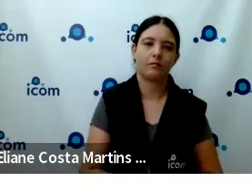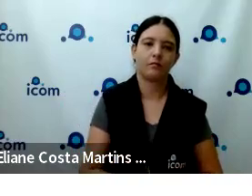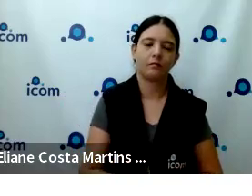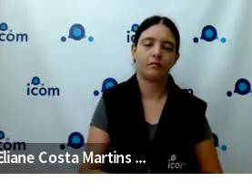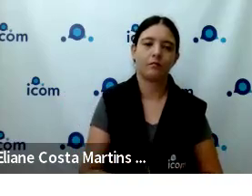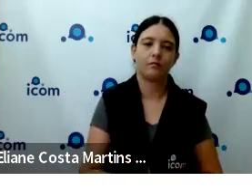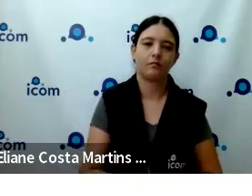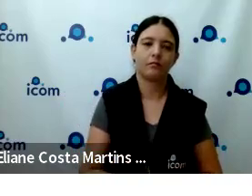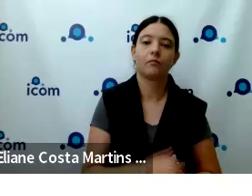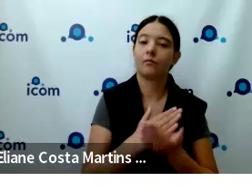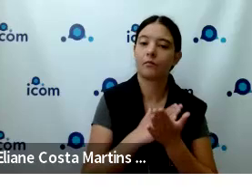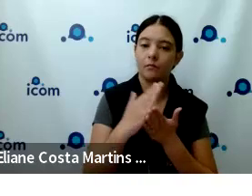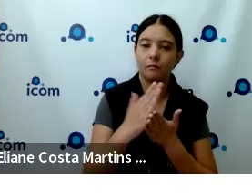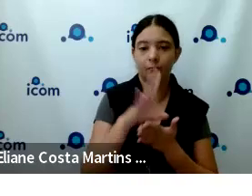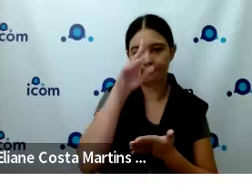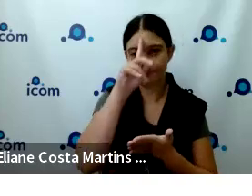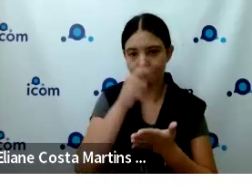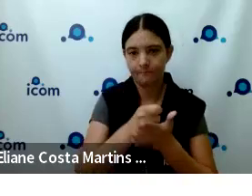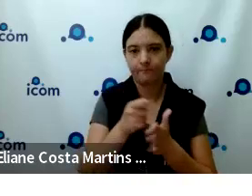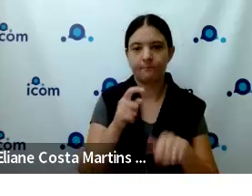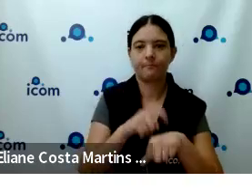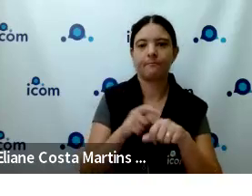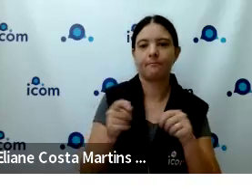Eu começo com uma decisão provisória.